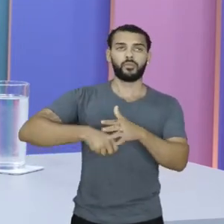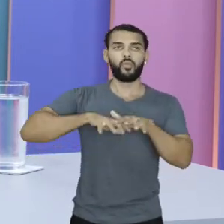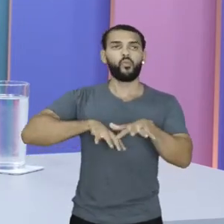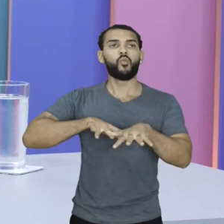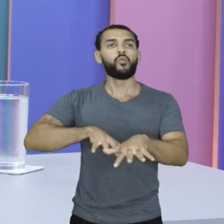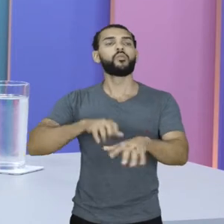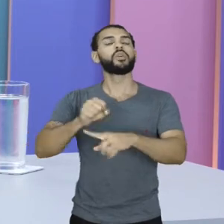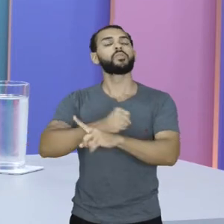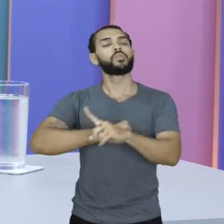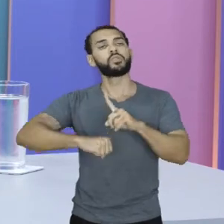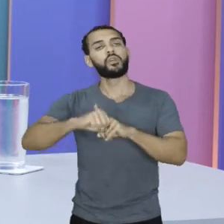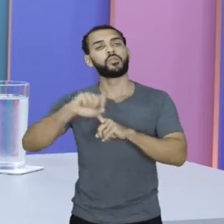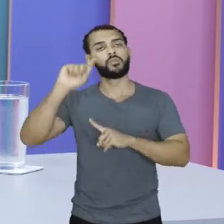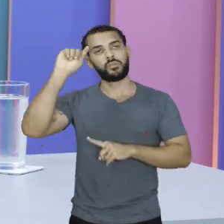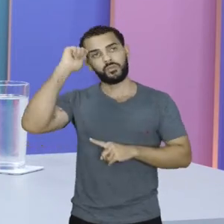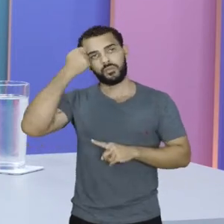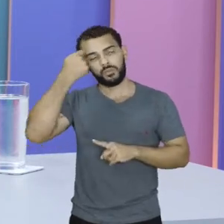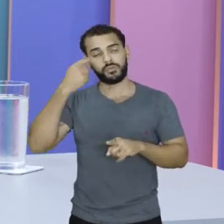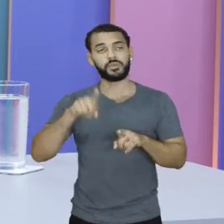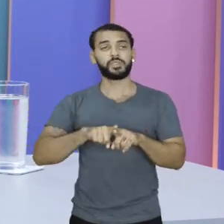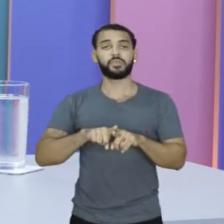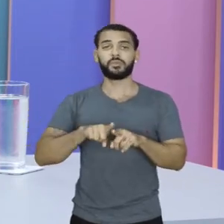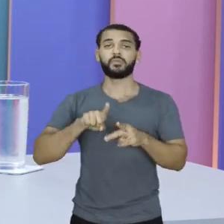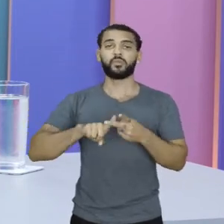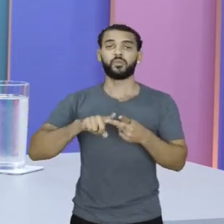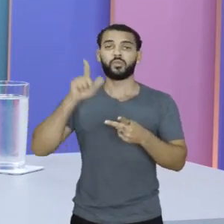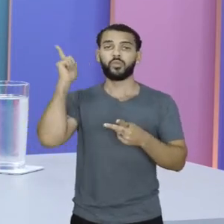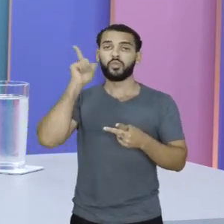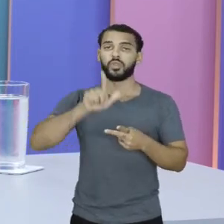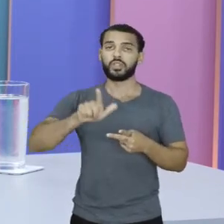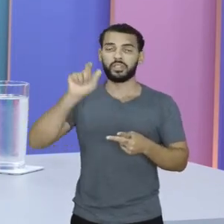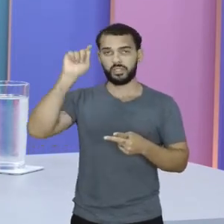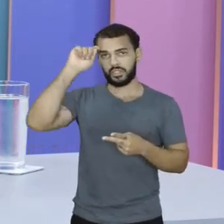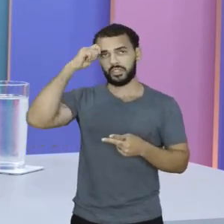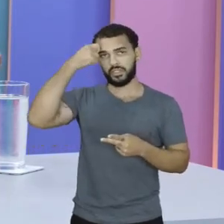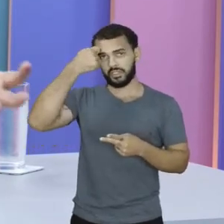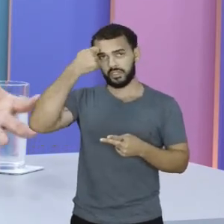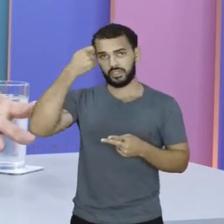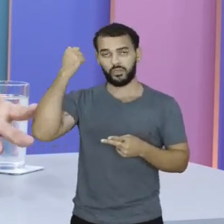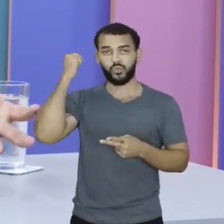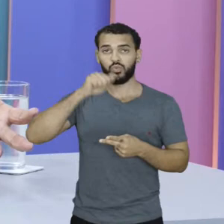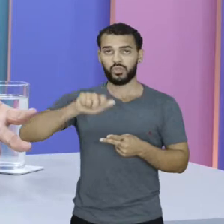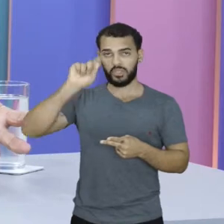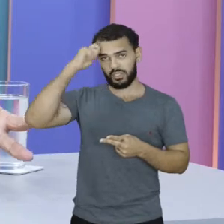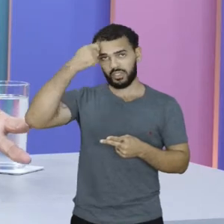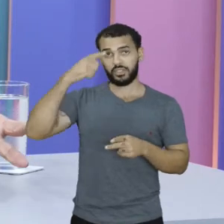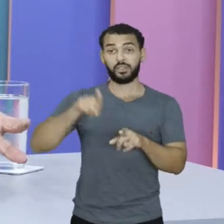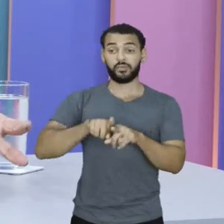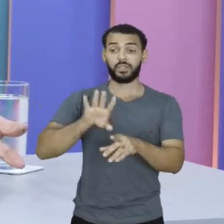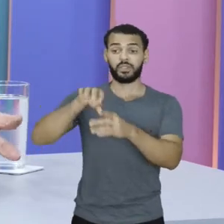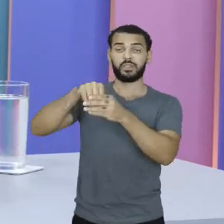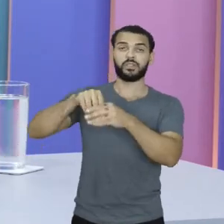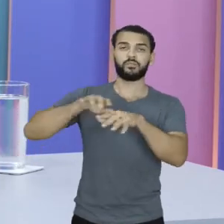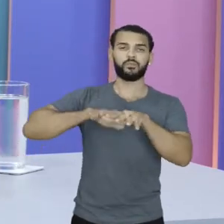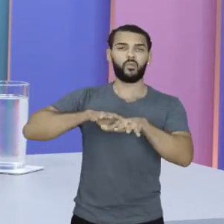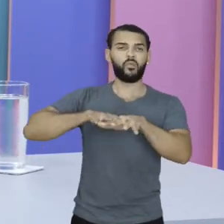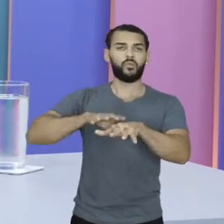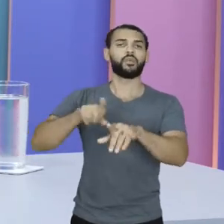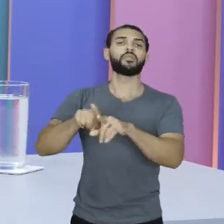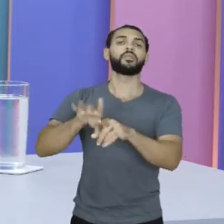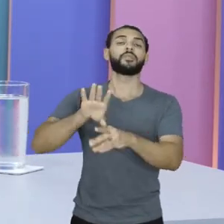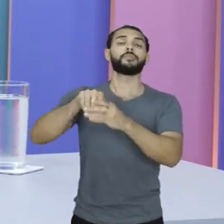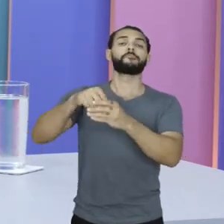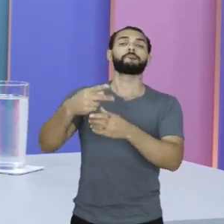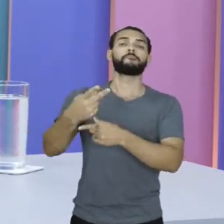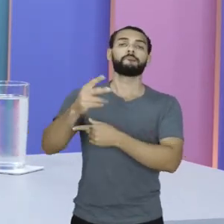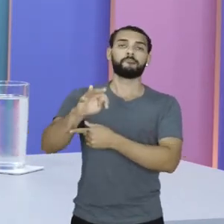negro brasileiro e das mulheres negras, né? O movimento negro brasileiro, quando surgiu o PT, grande